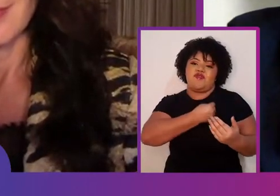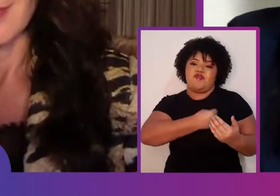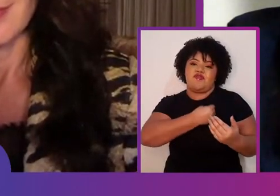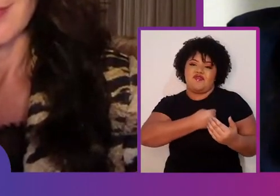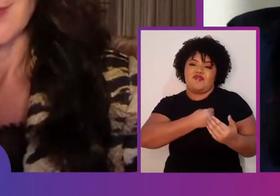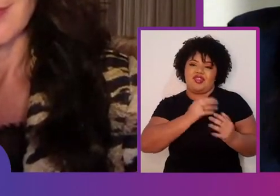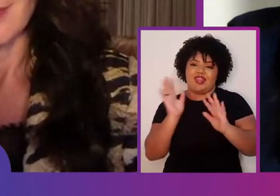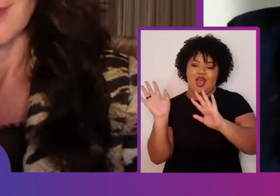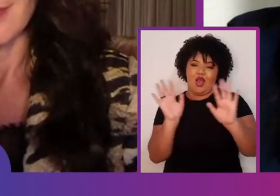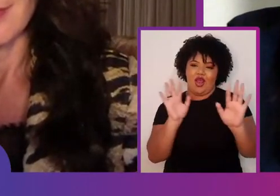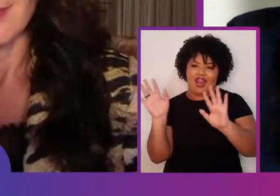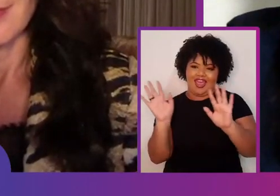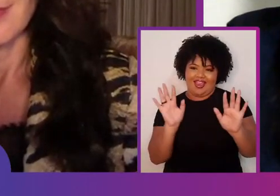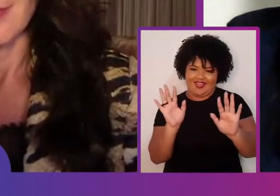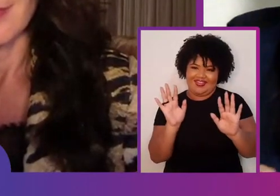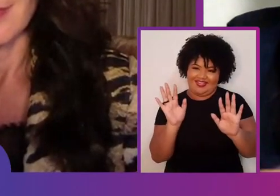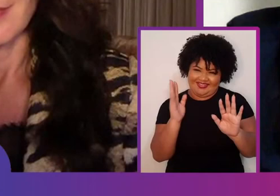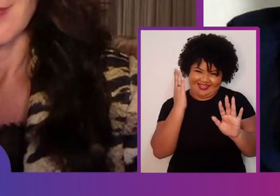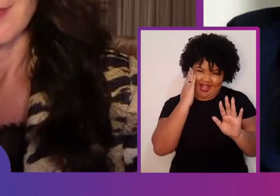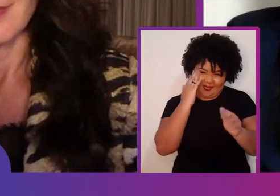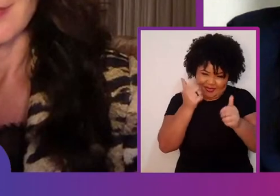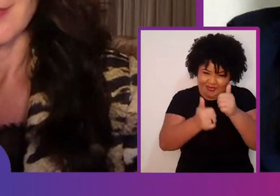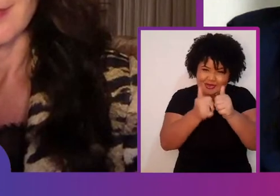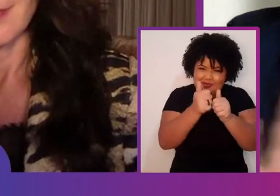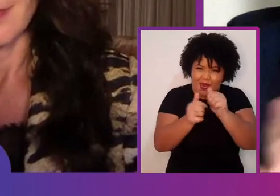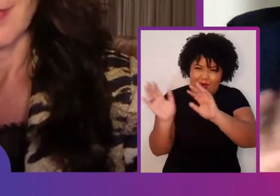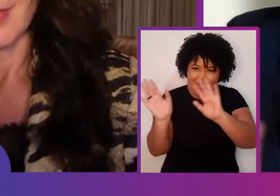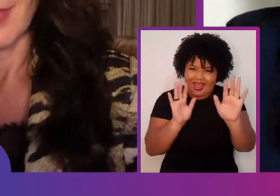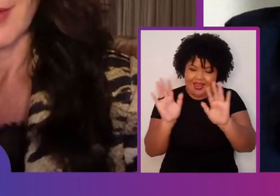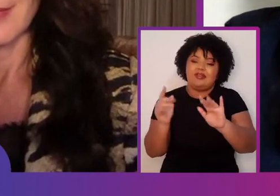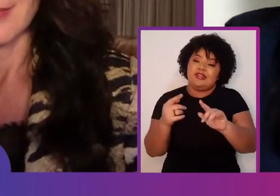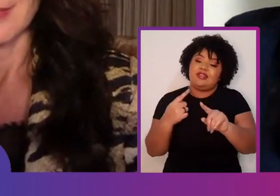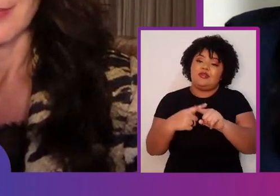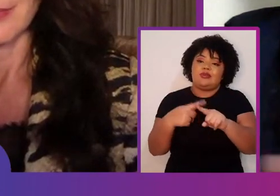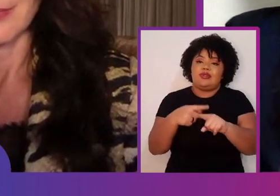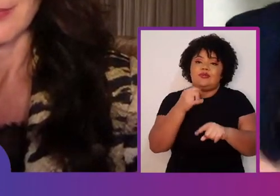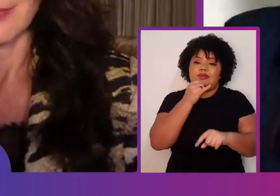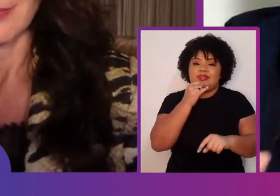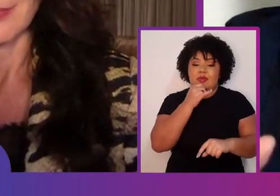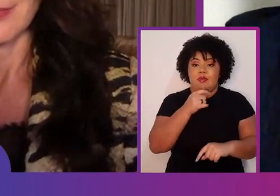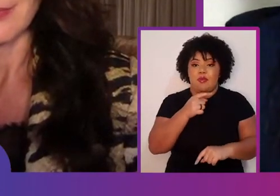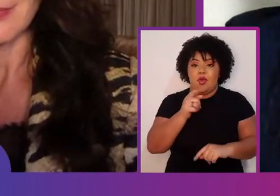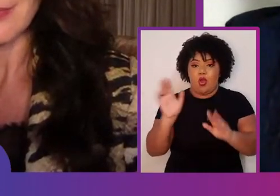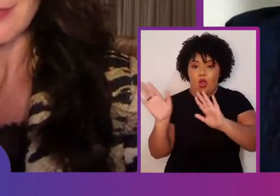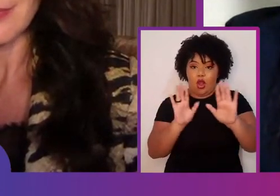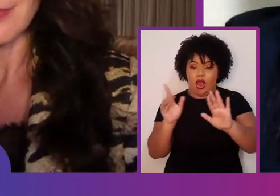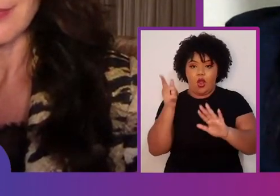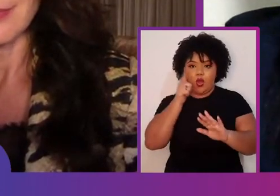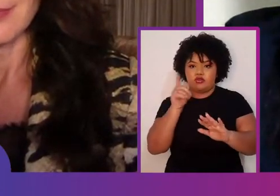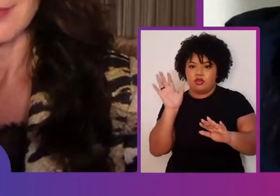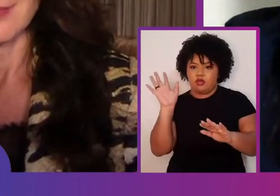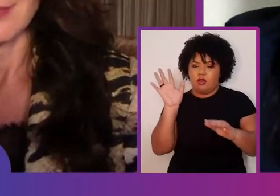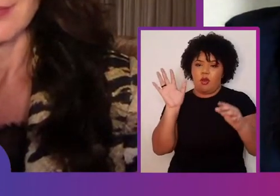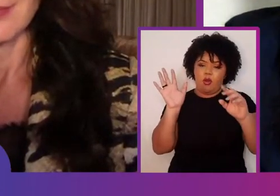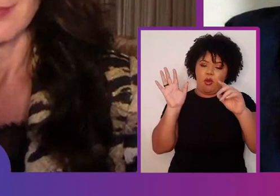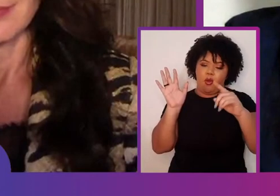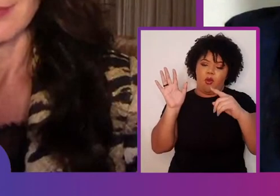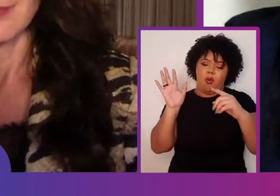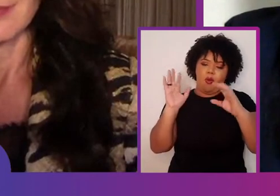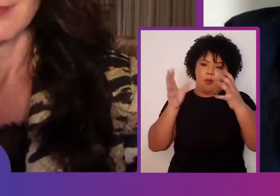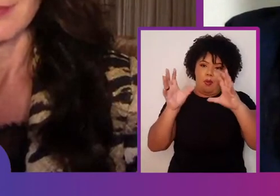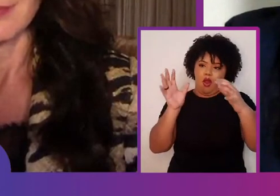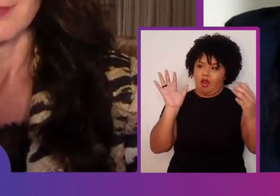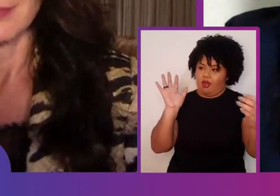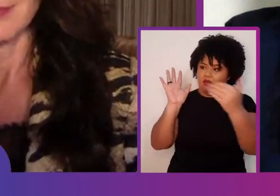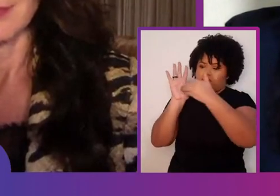mais cruel do jogo, porque se ele estiver catando tudo, não faz mais nada que obrigação. Certo? Você não